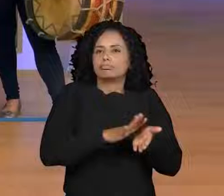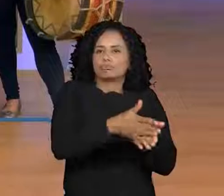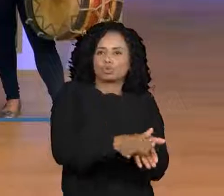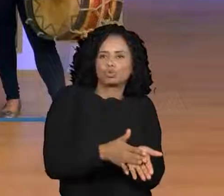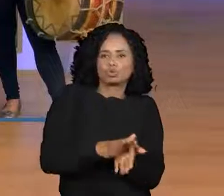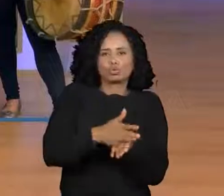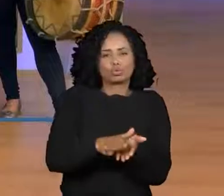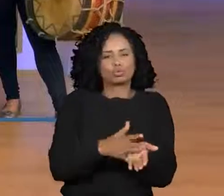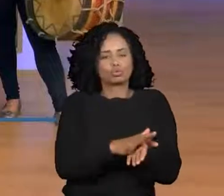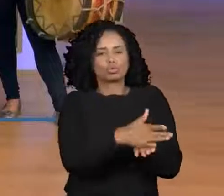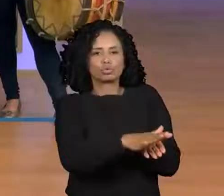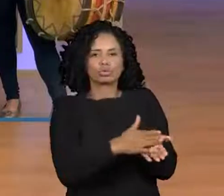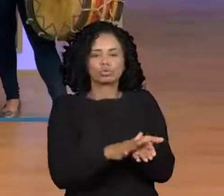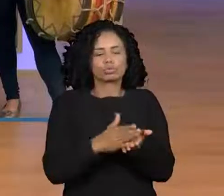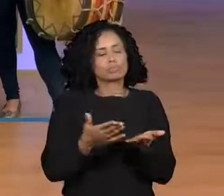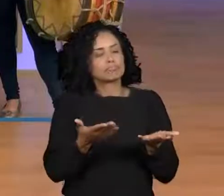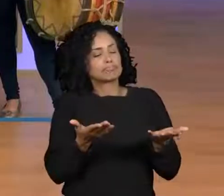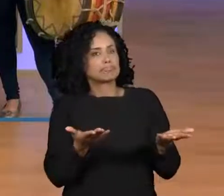é